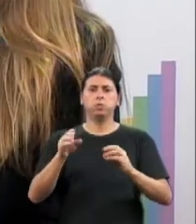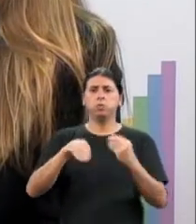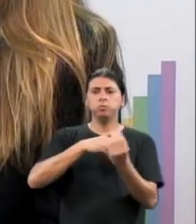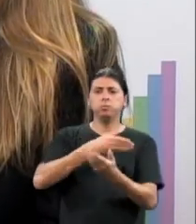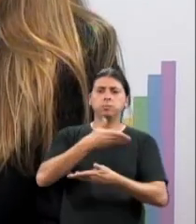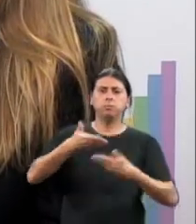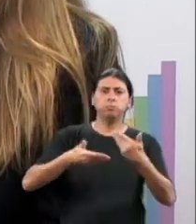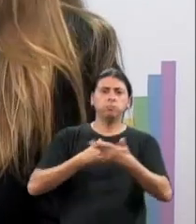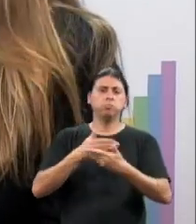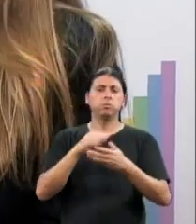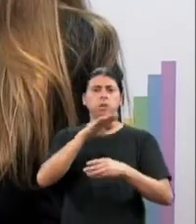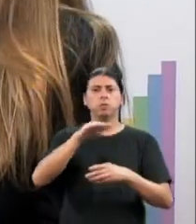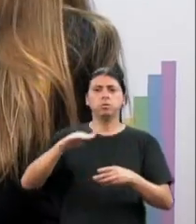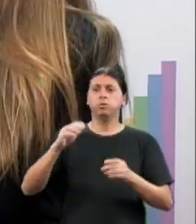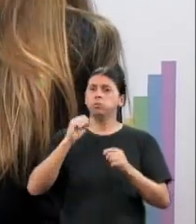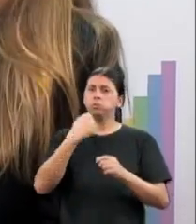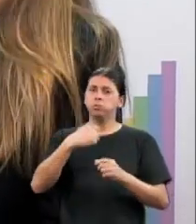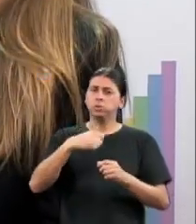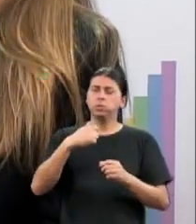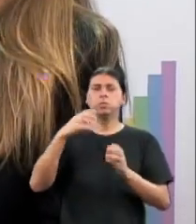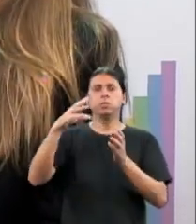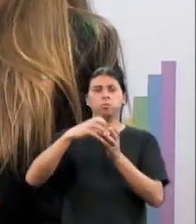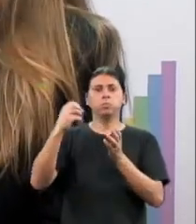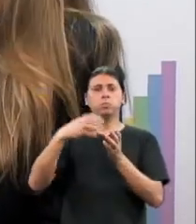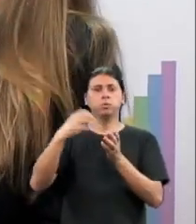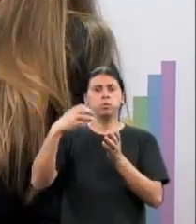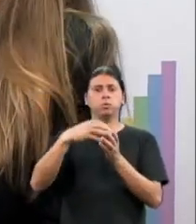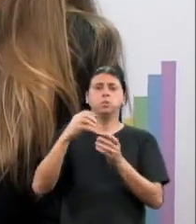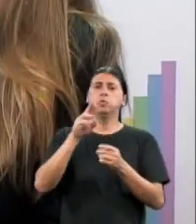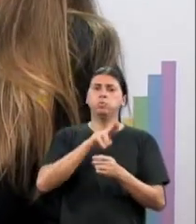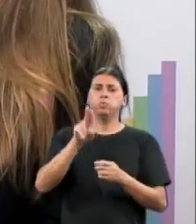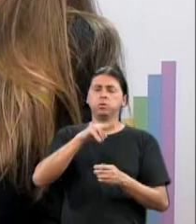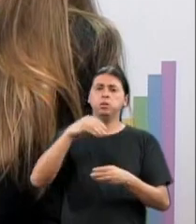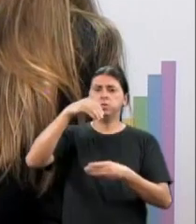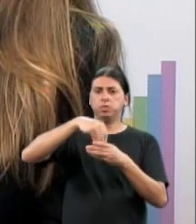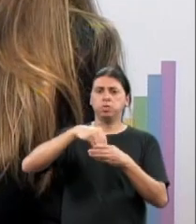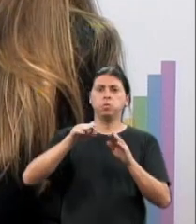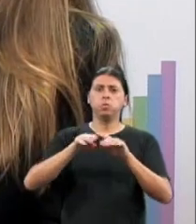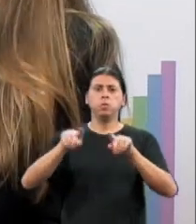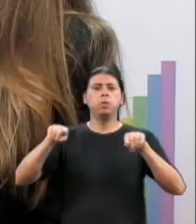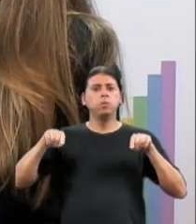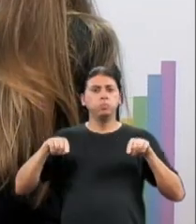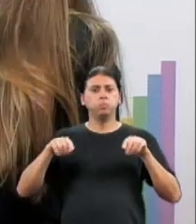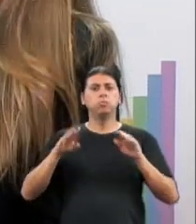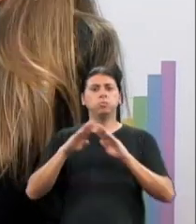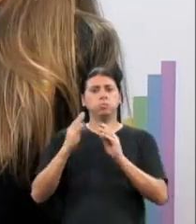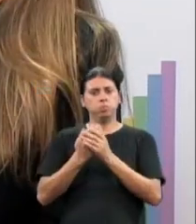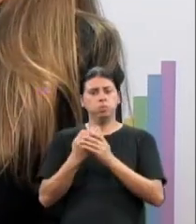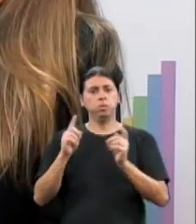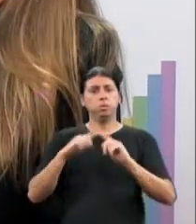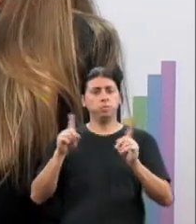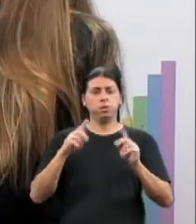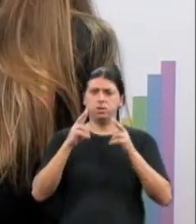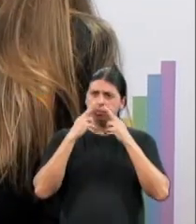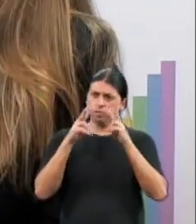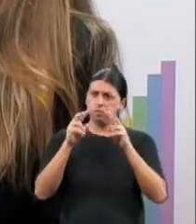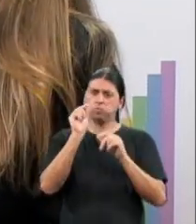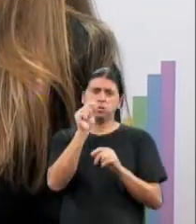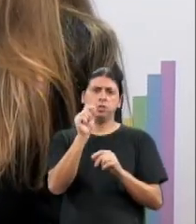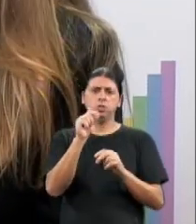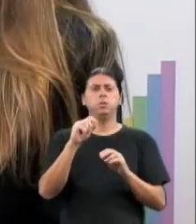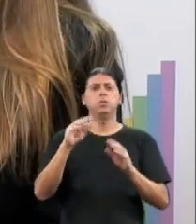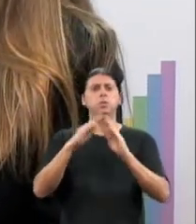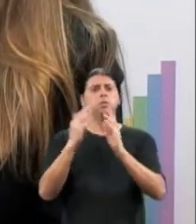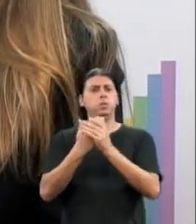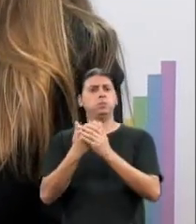ser feitos downloads no próprio ambiente escolar. Mas a gente tem visto que, na escola, muitas